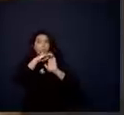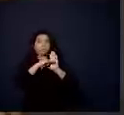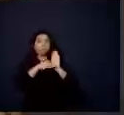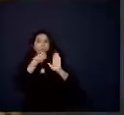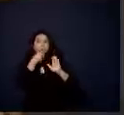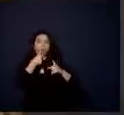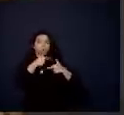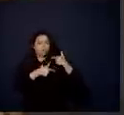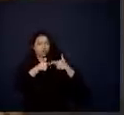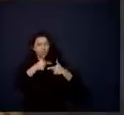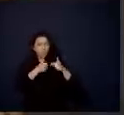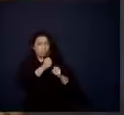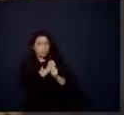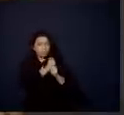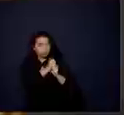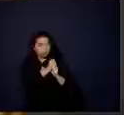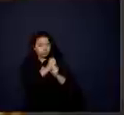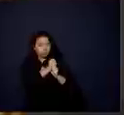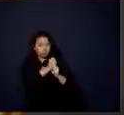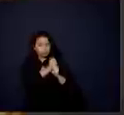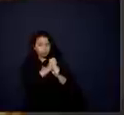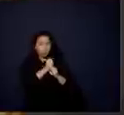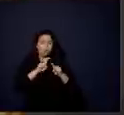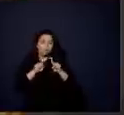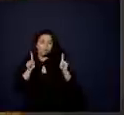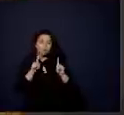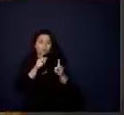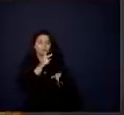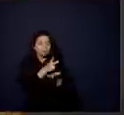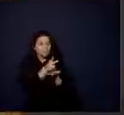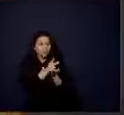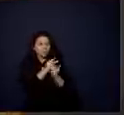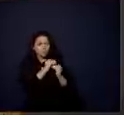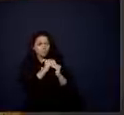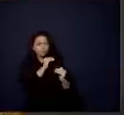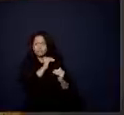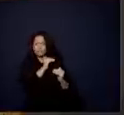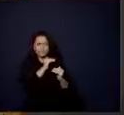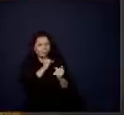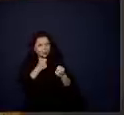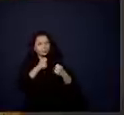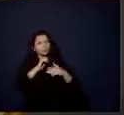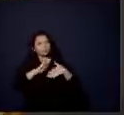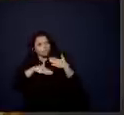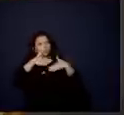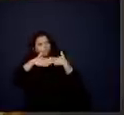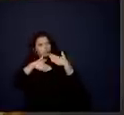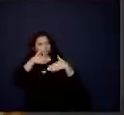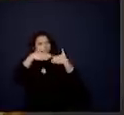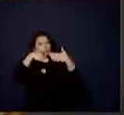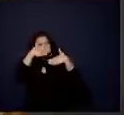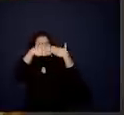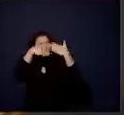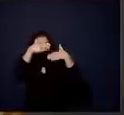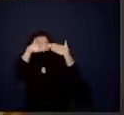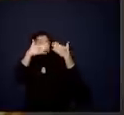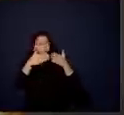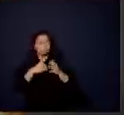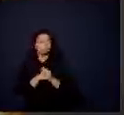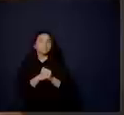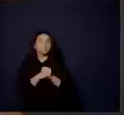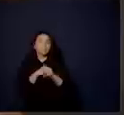trabalho de muitos anos Essa secretaria mas avançar né como eu disse avançar nesses instrumentos de